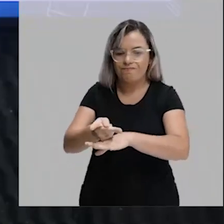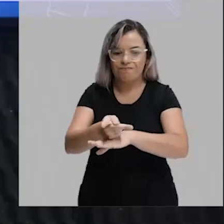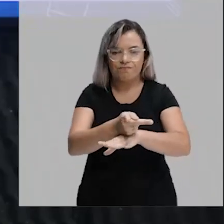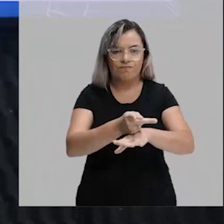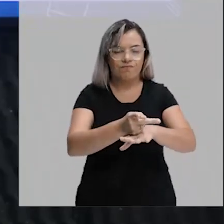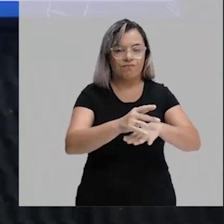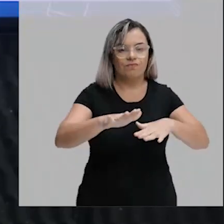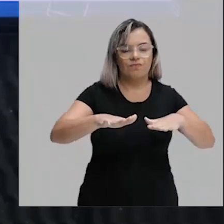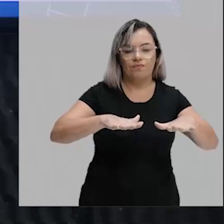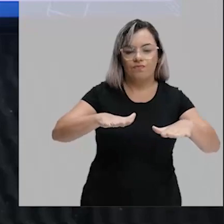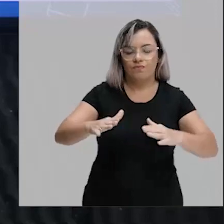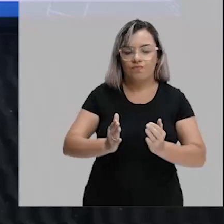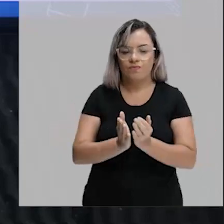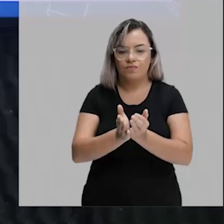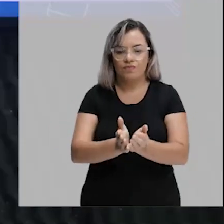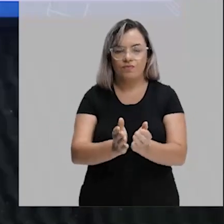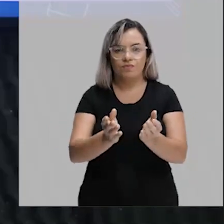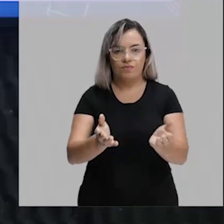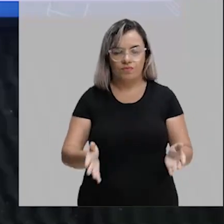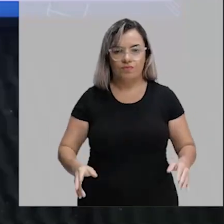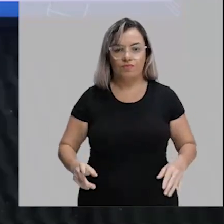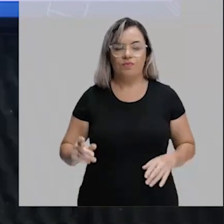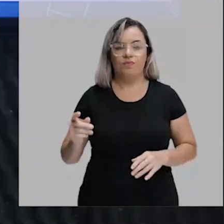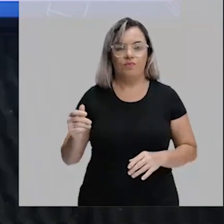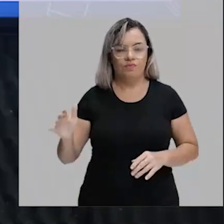movimento, lucro,